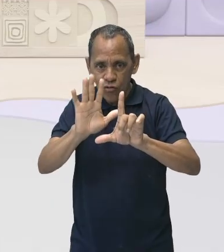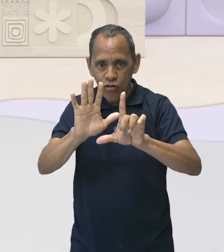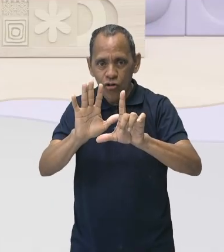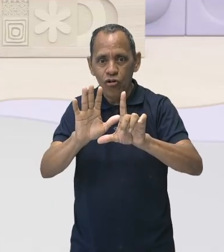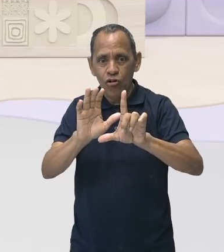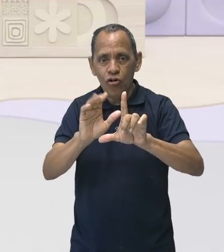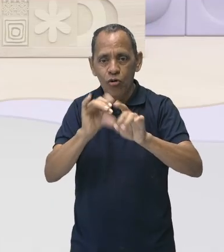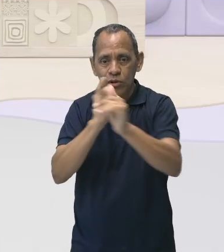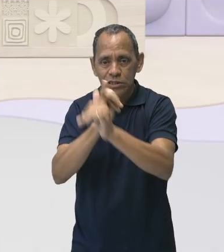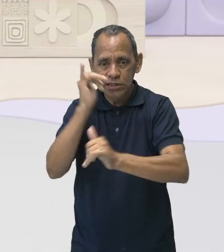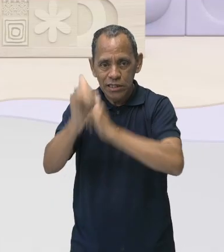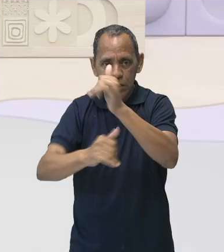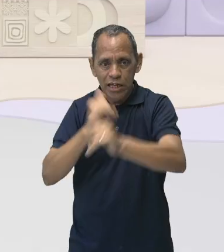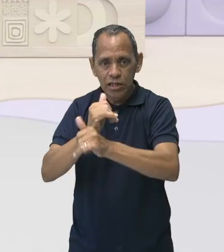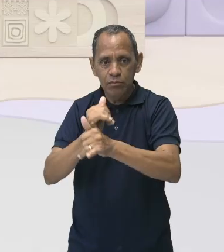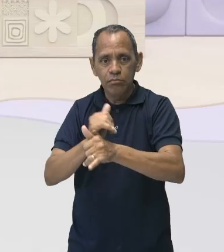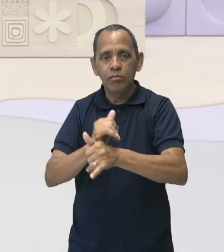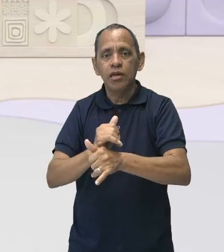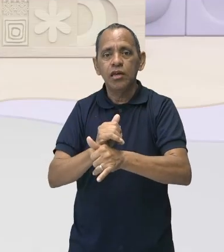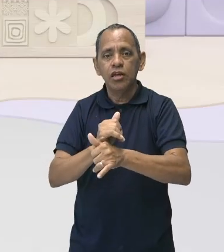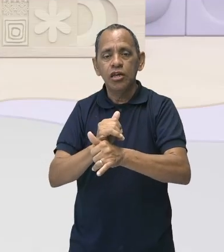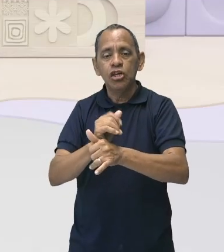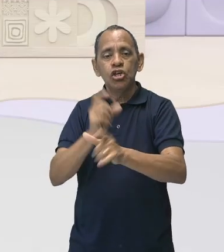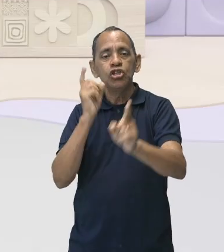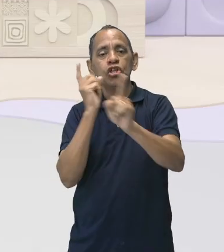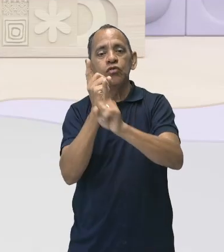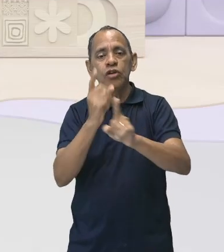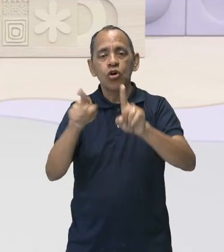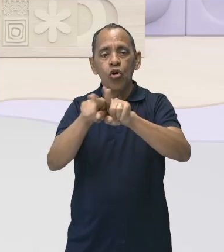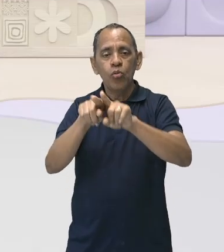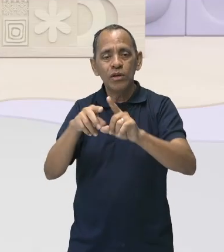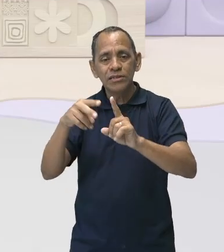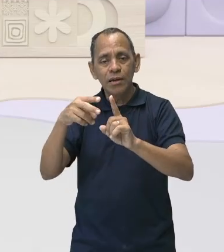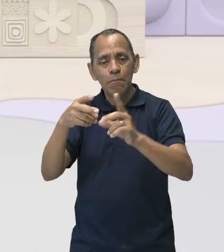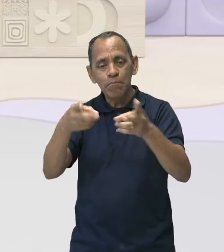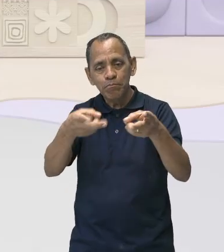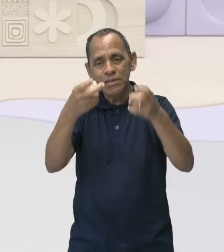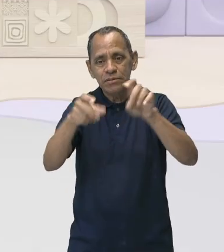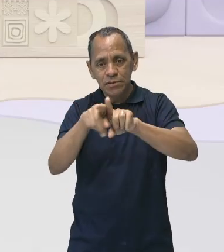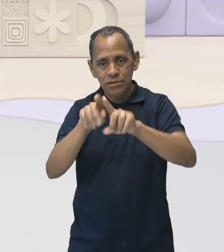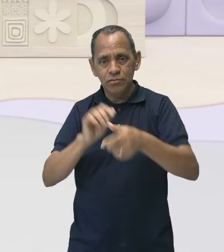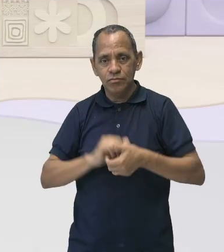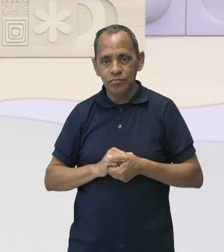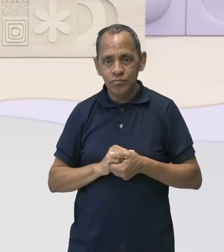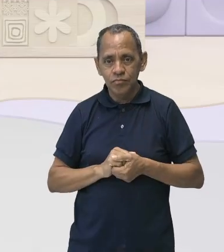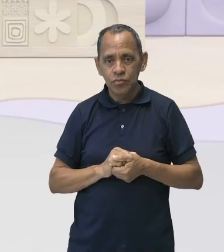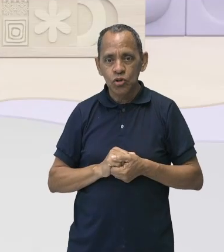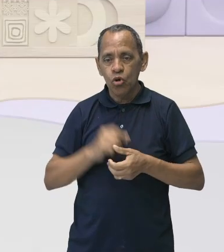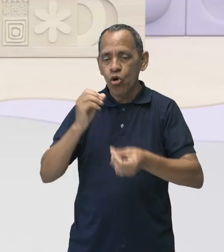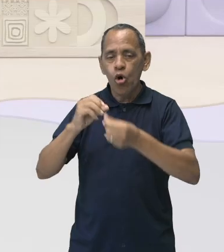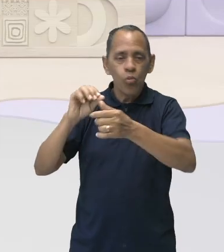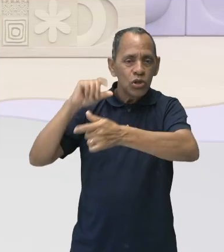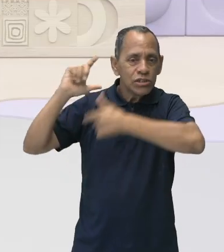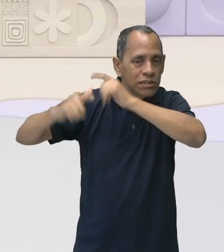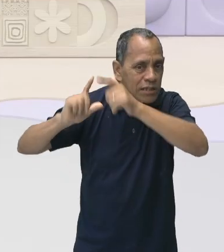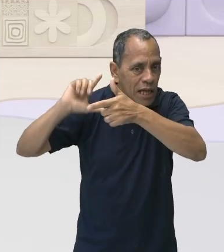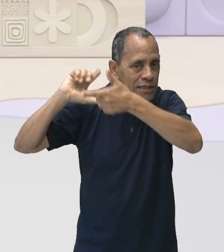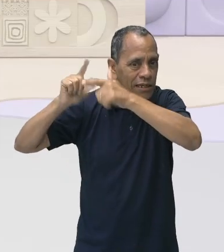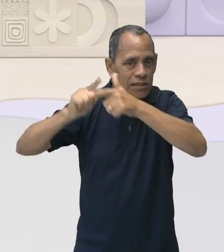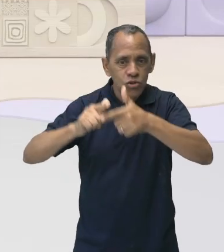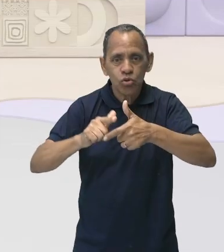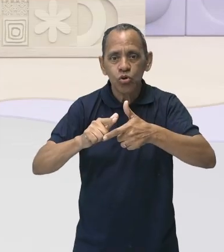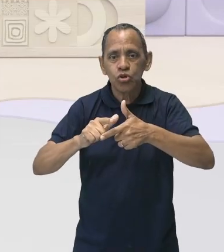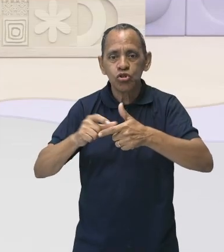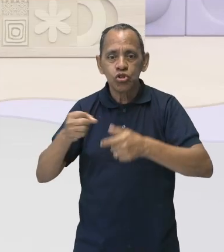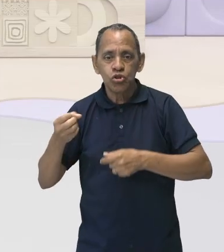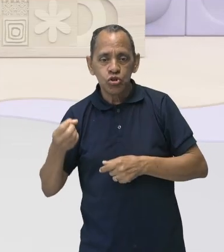olhar, nessa autopercepção que nós temos. Por outro lado, nós temos que pensar quais são as tradições, quais são as